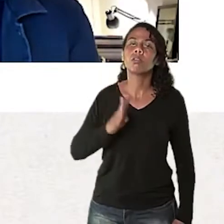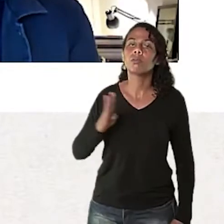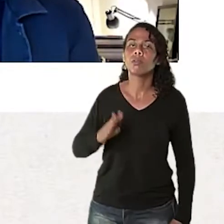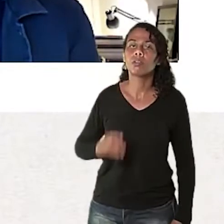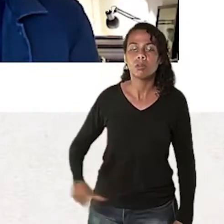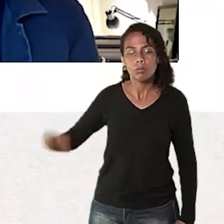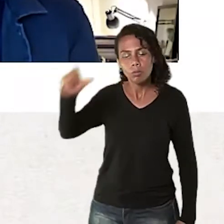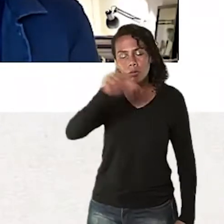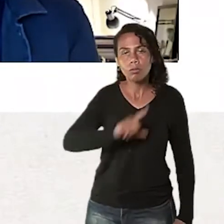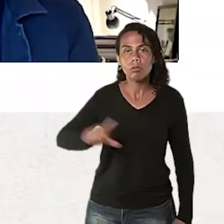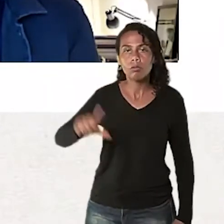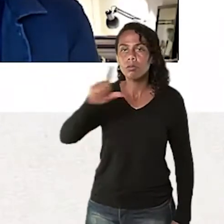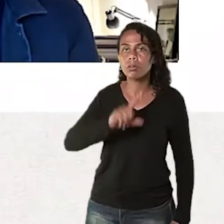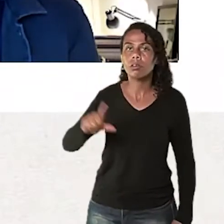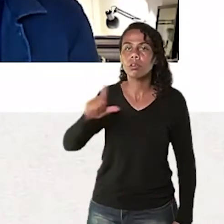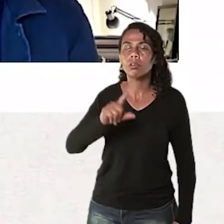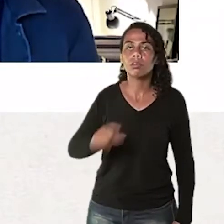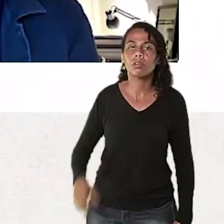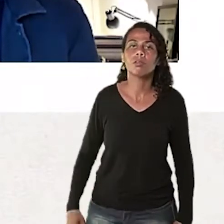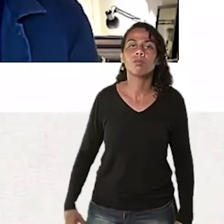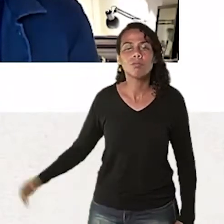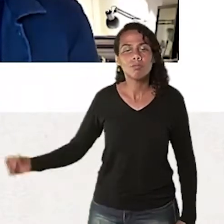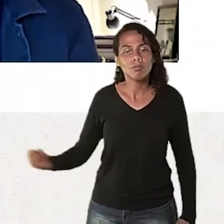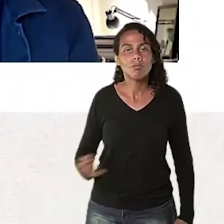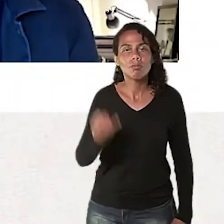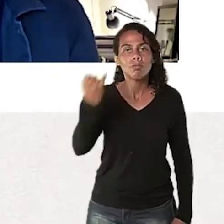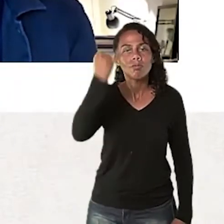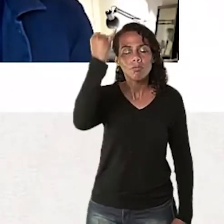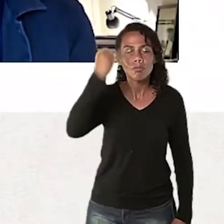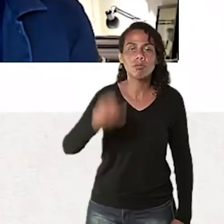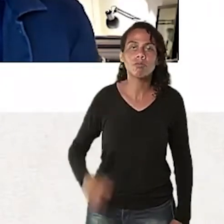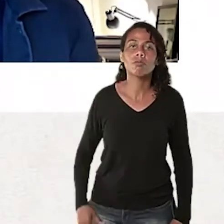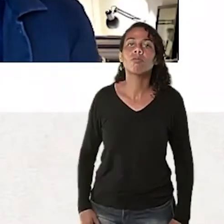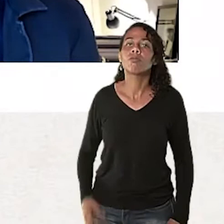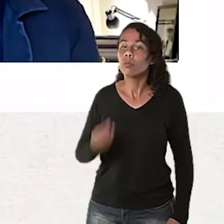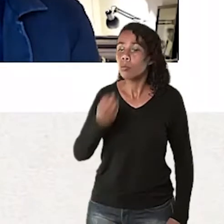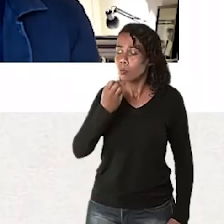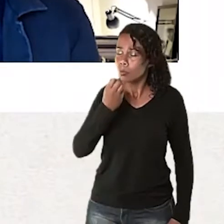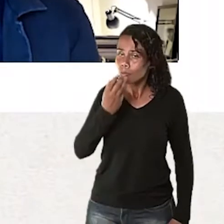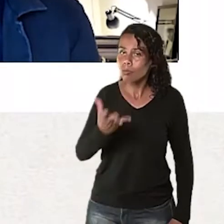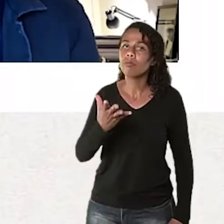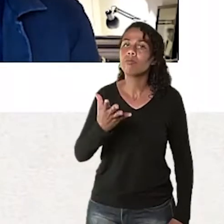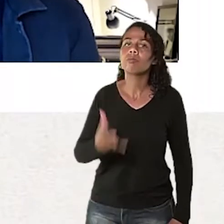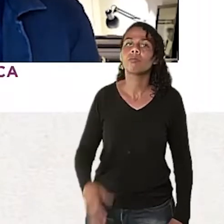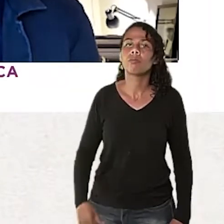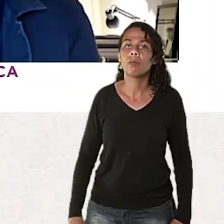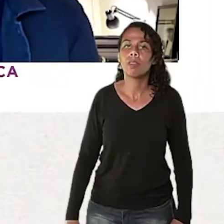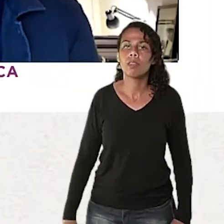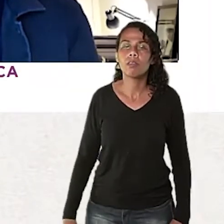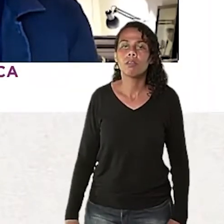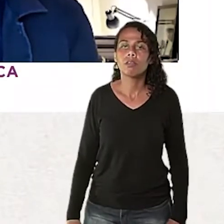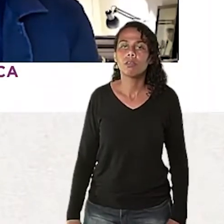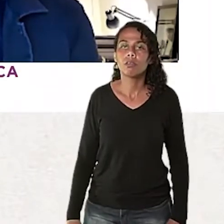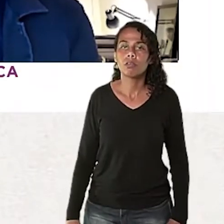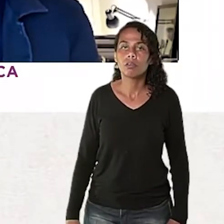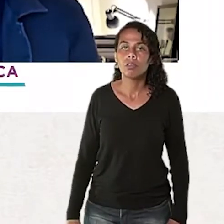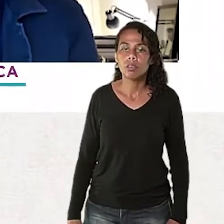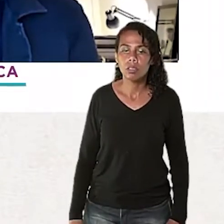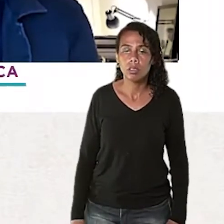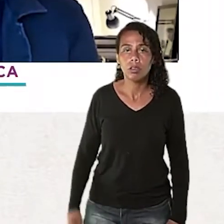à luz do dia, sem qualquer tipo de vergonha, sem pudor nenhum, a gente não quer